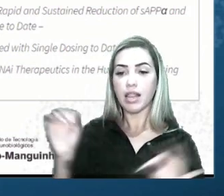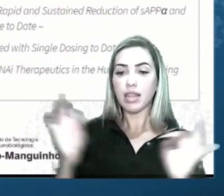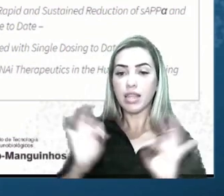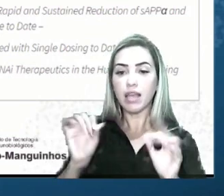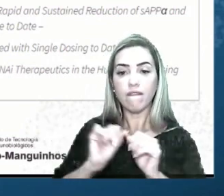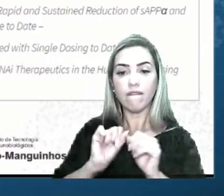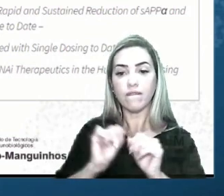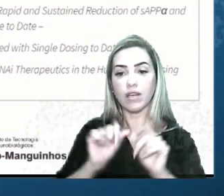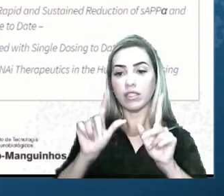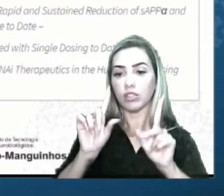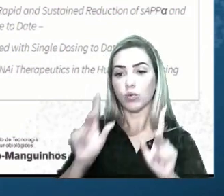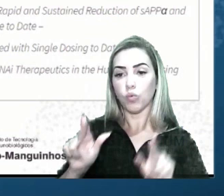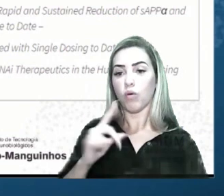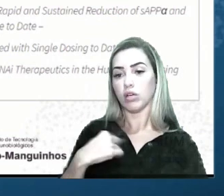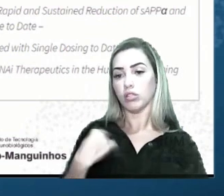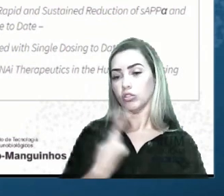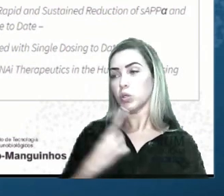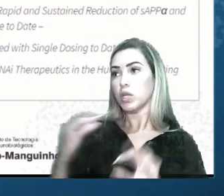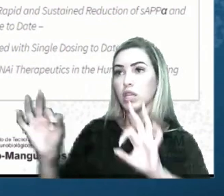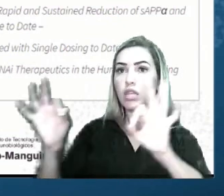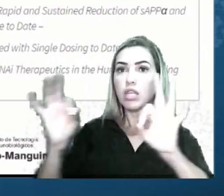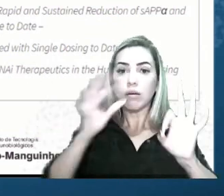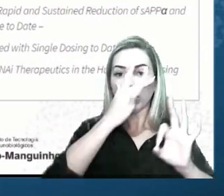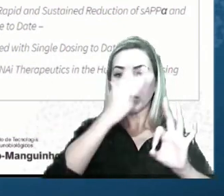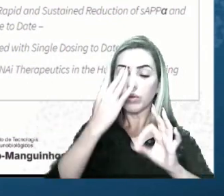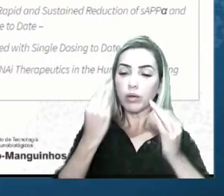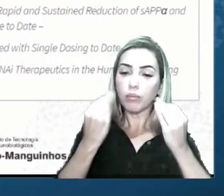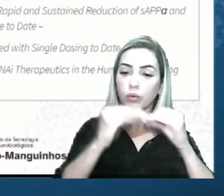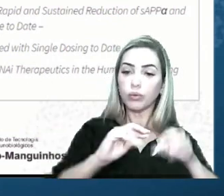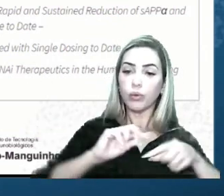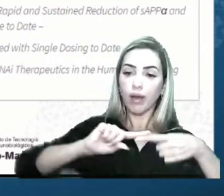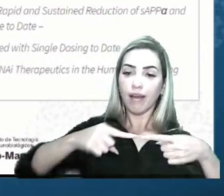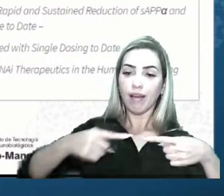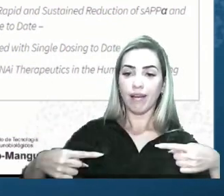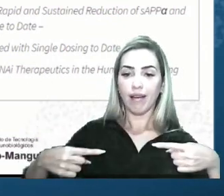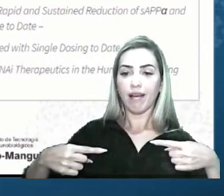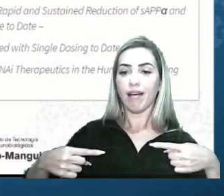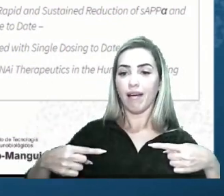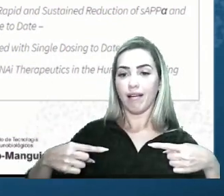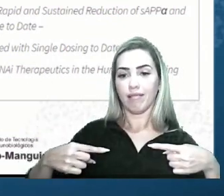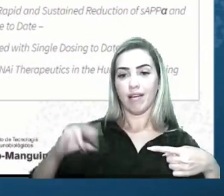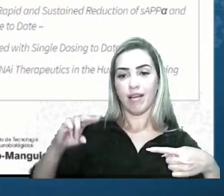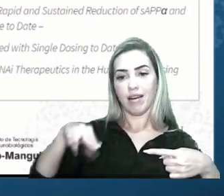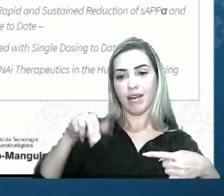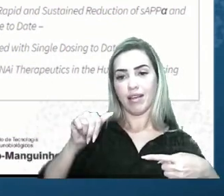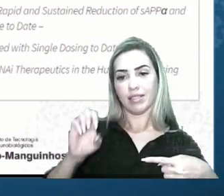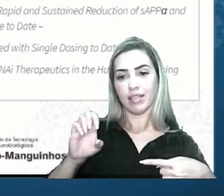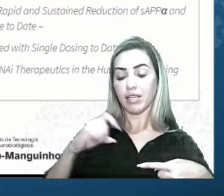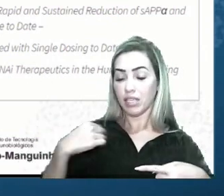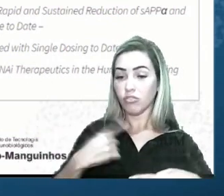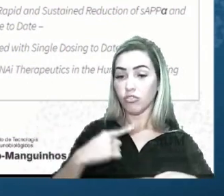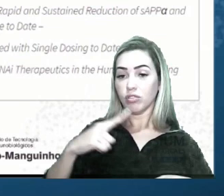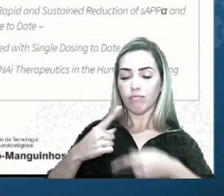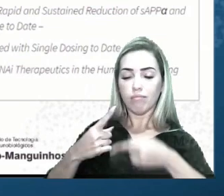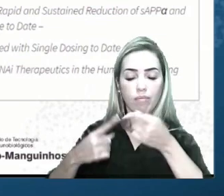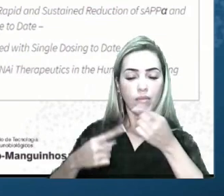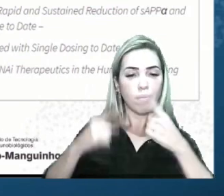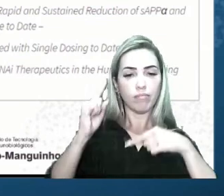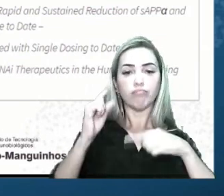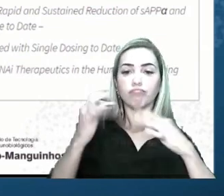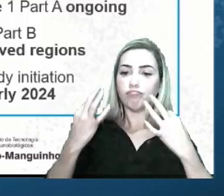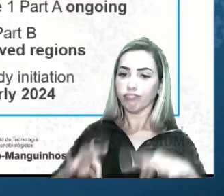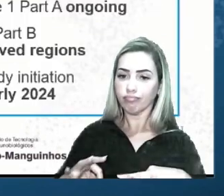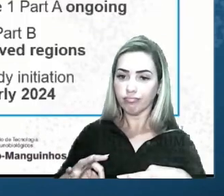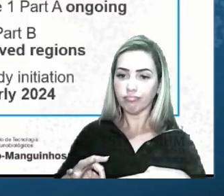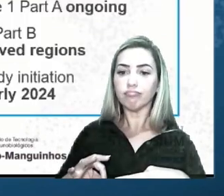isso além de nós. Ninguém tinha colocado o RNA no CNS e nós tivemos um sucesso muito grande.